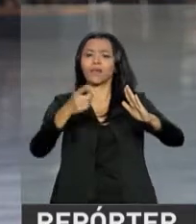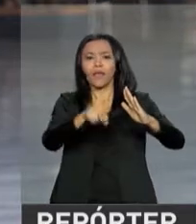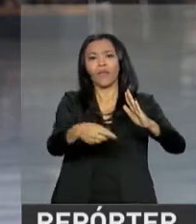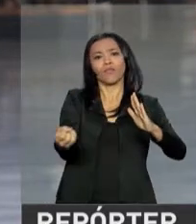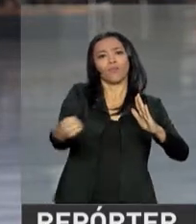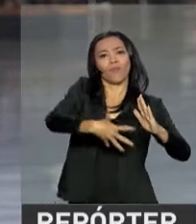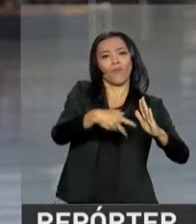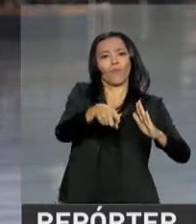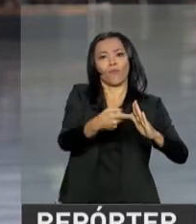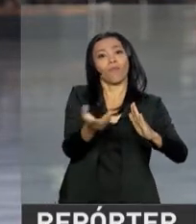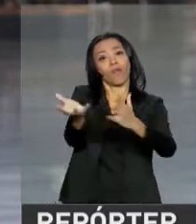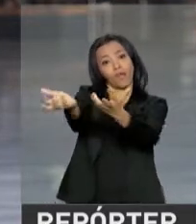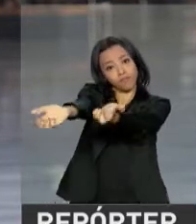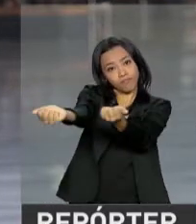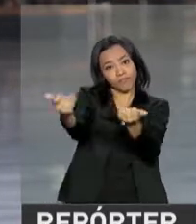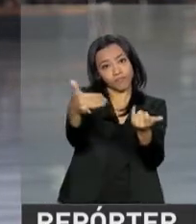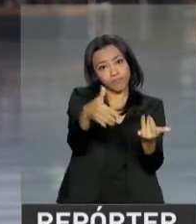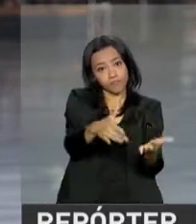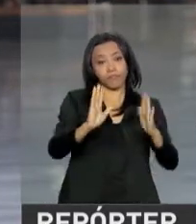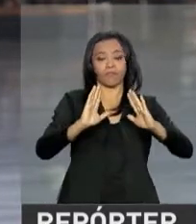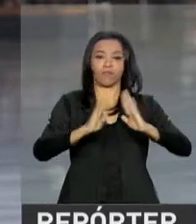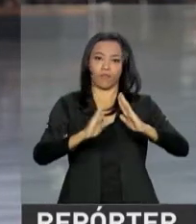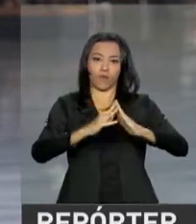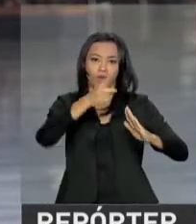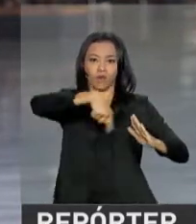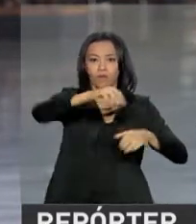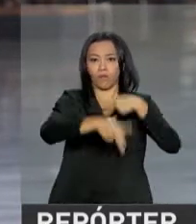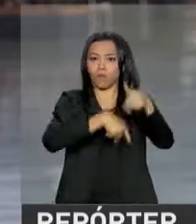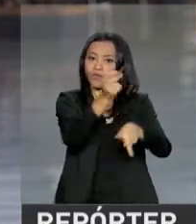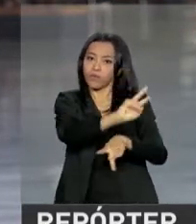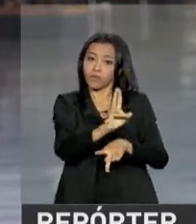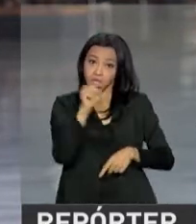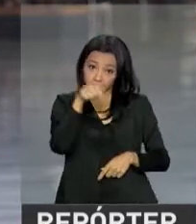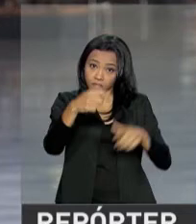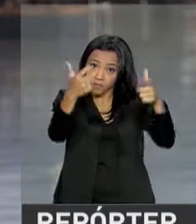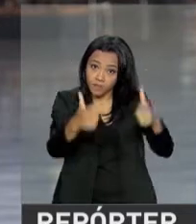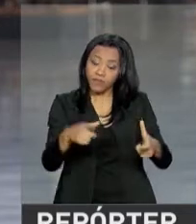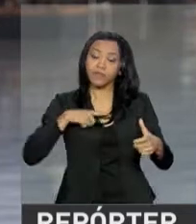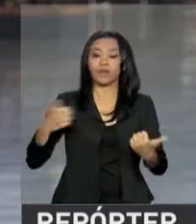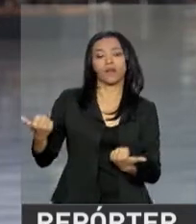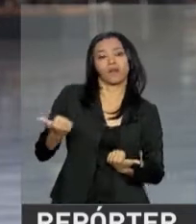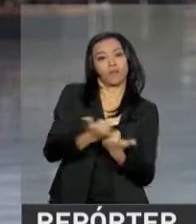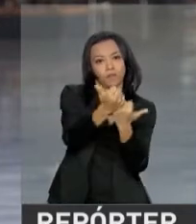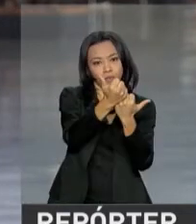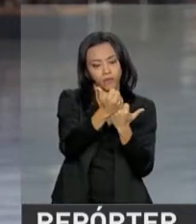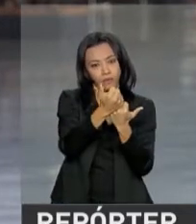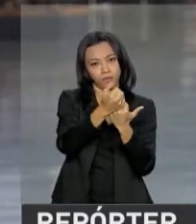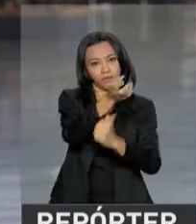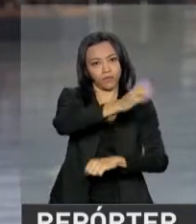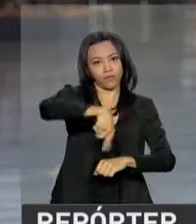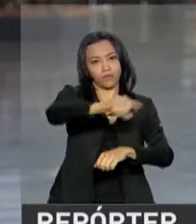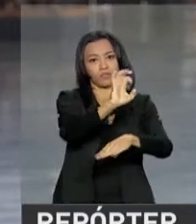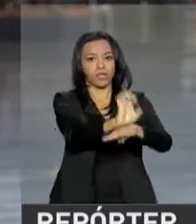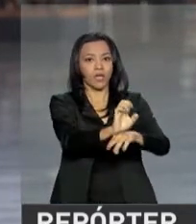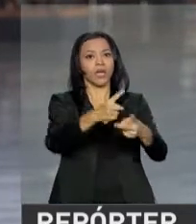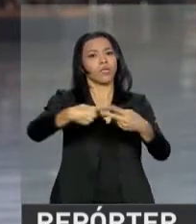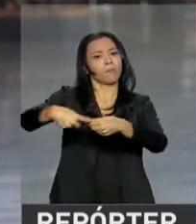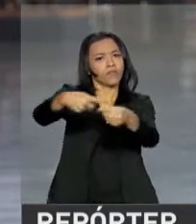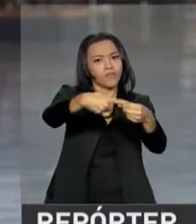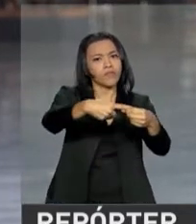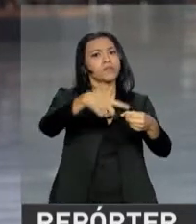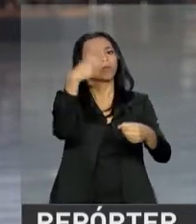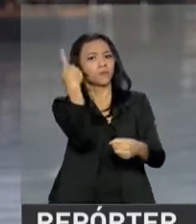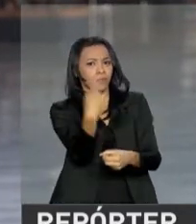no estado para receber os venezuelanos. Nesses postos, que contam com o apoio do governo do estado, das prefeituras e do